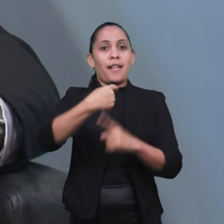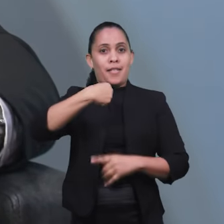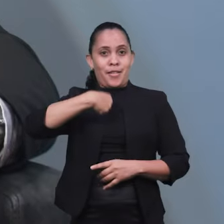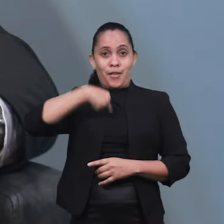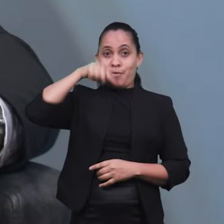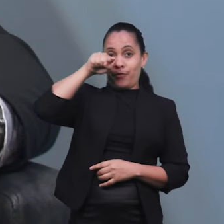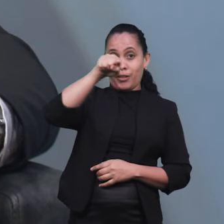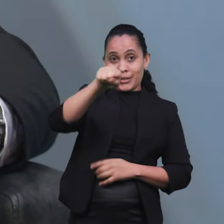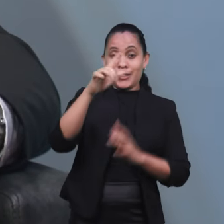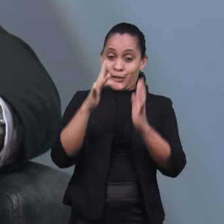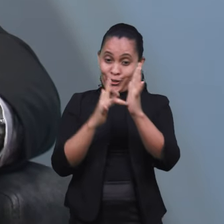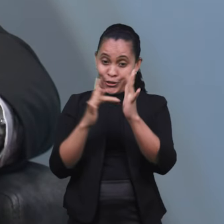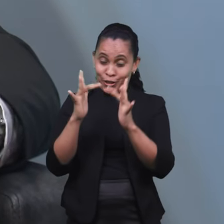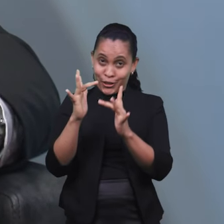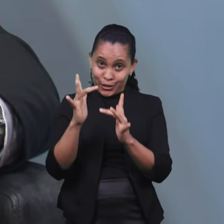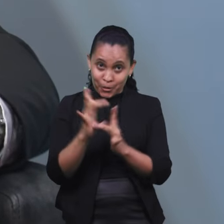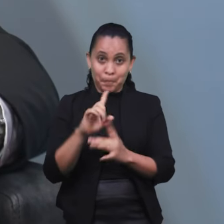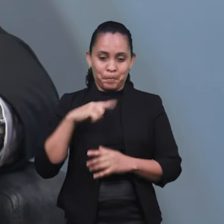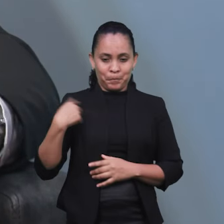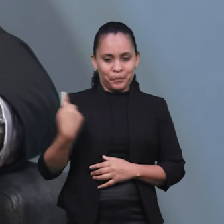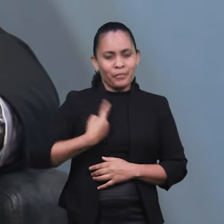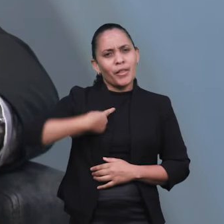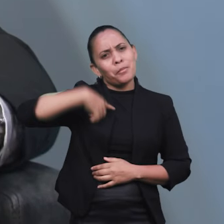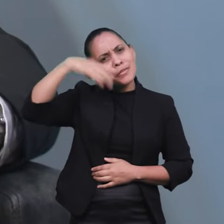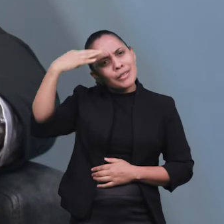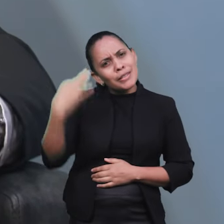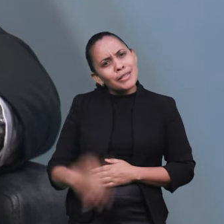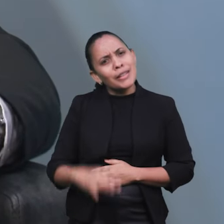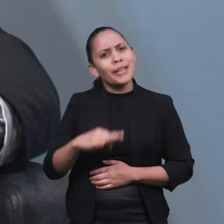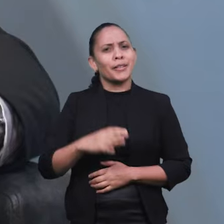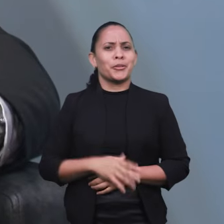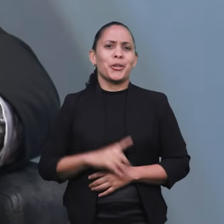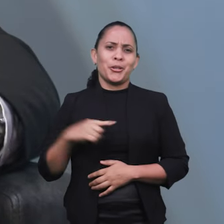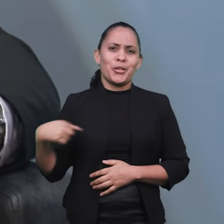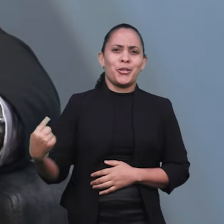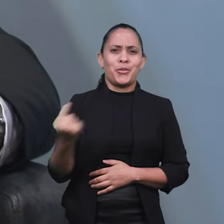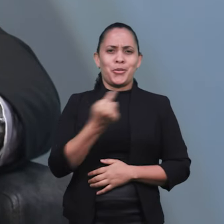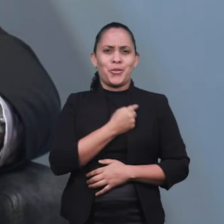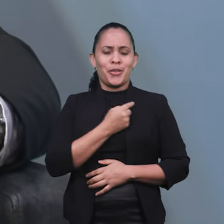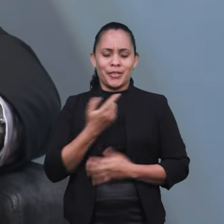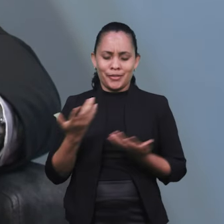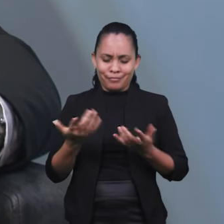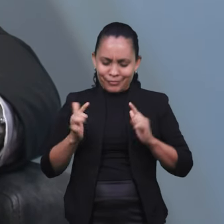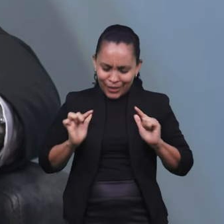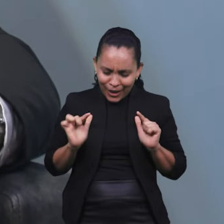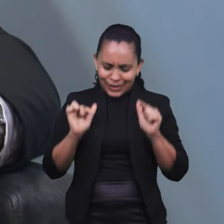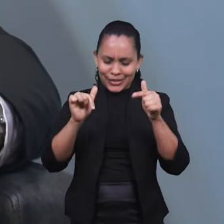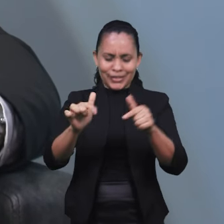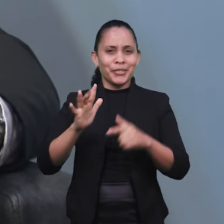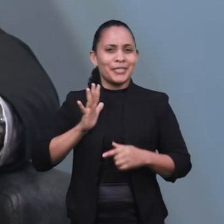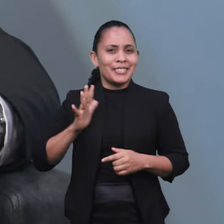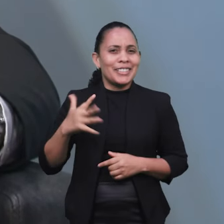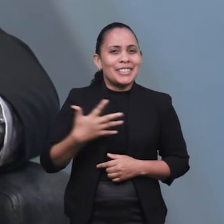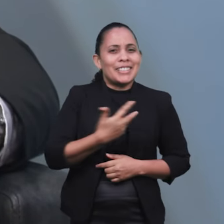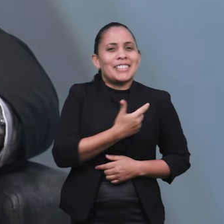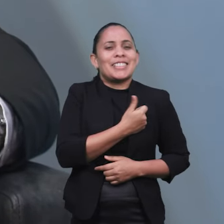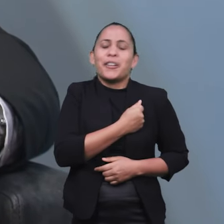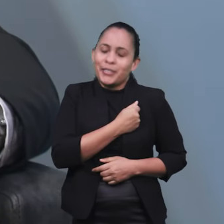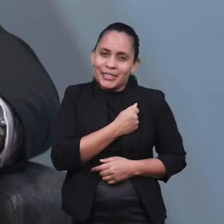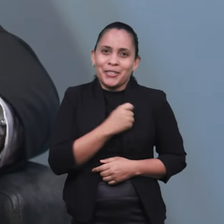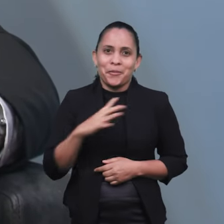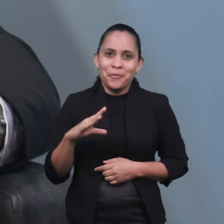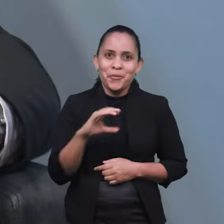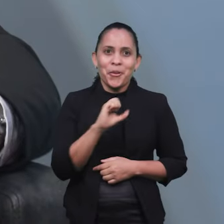e você, em Jesus, nós temos a certeza que tomamos a doçura do cálice da